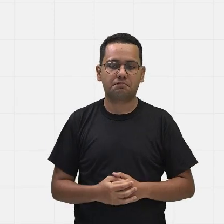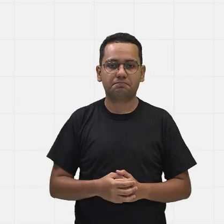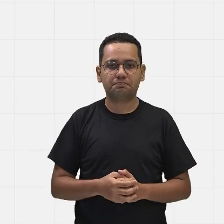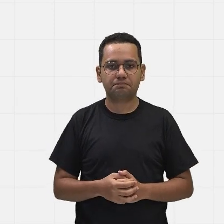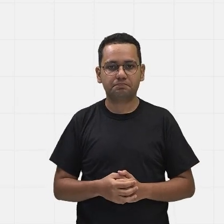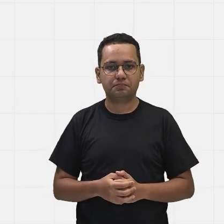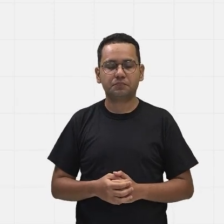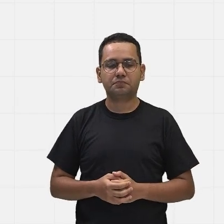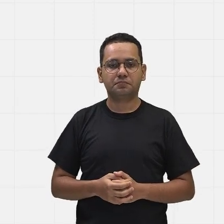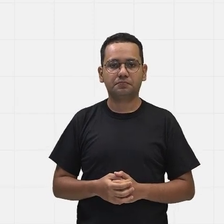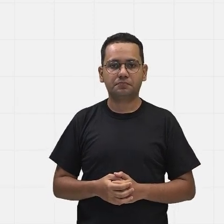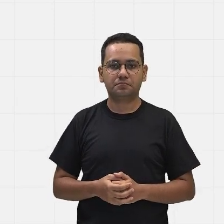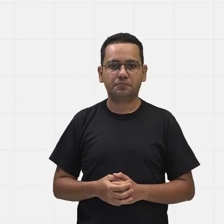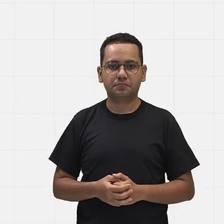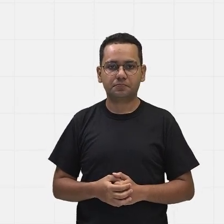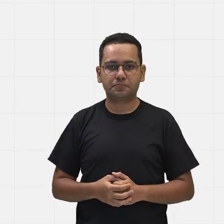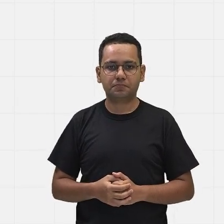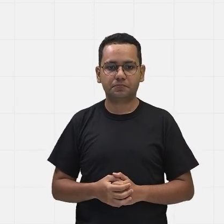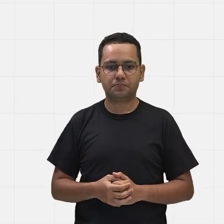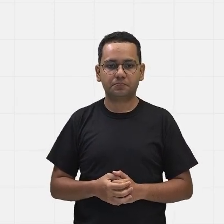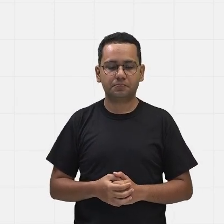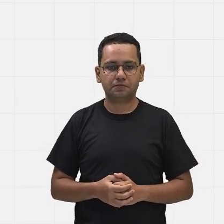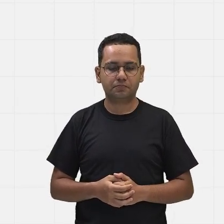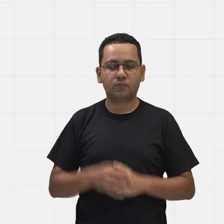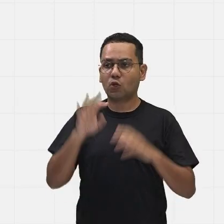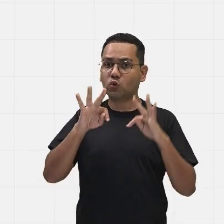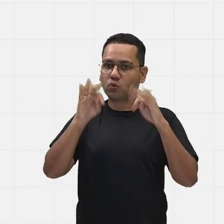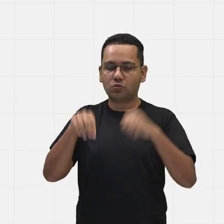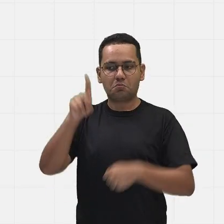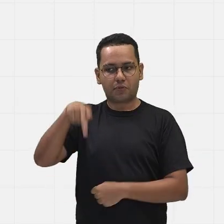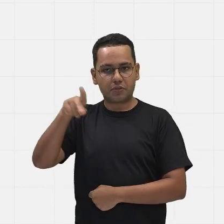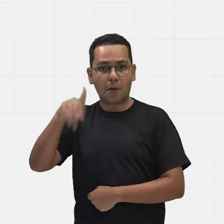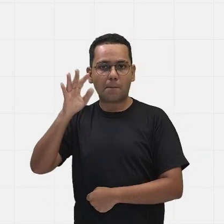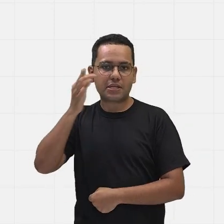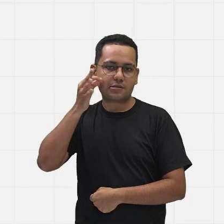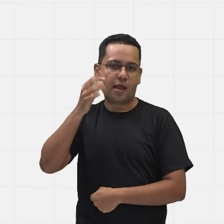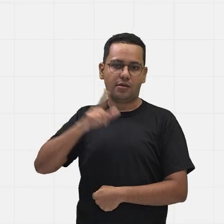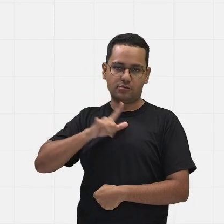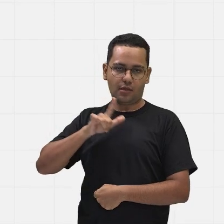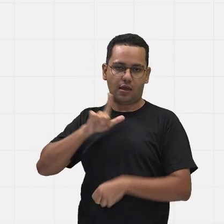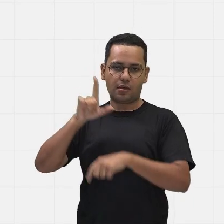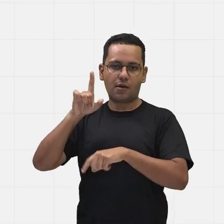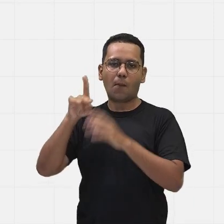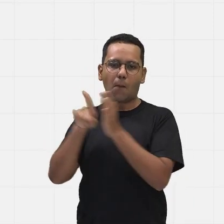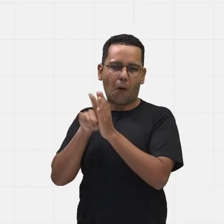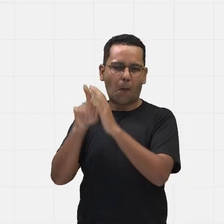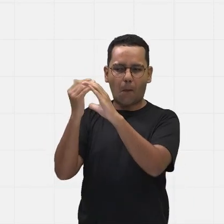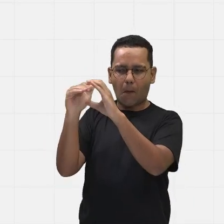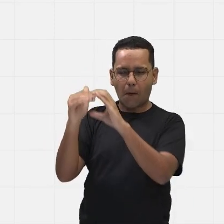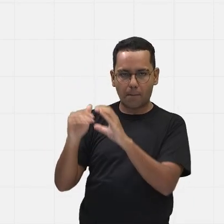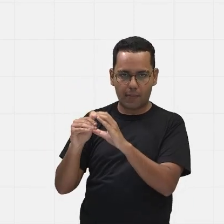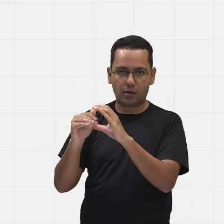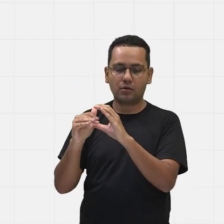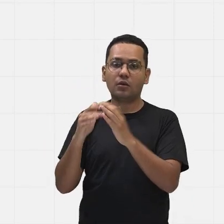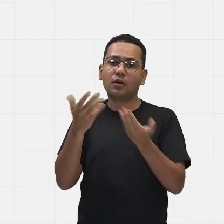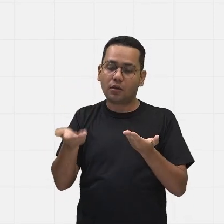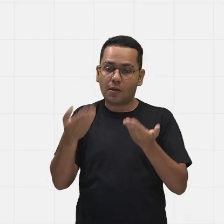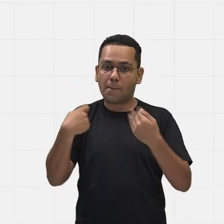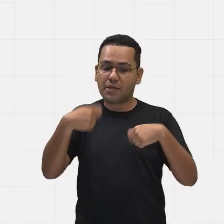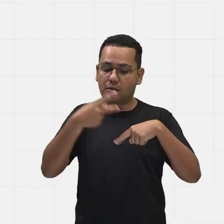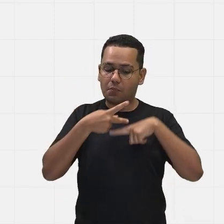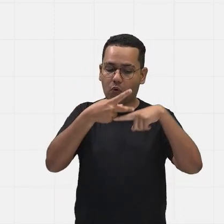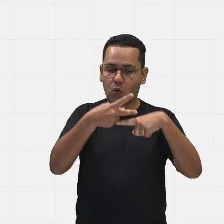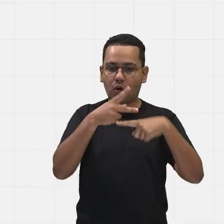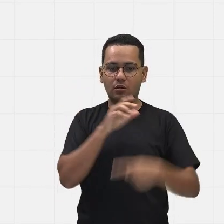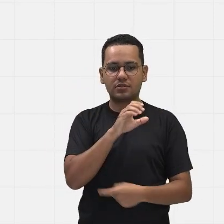que está aí no município. Todo professor tem um e-mail, então é o CME Atende que vai fazer o envio desse